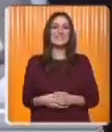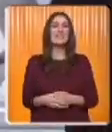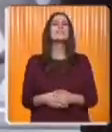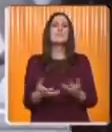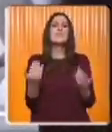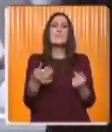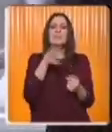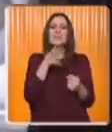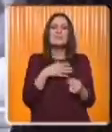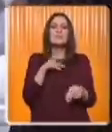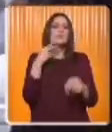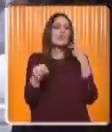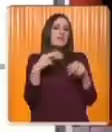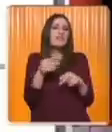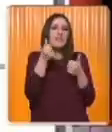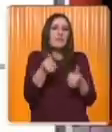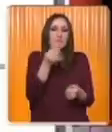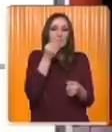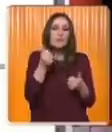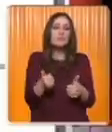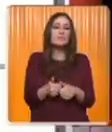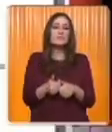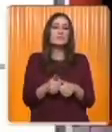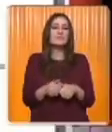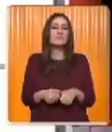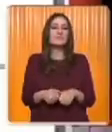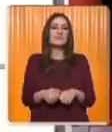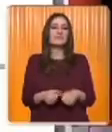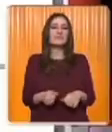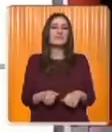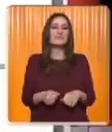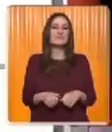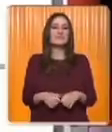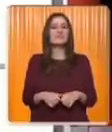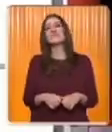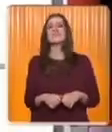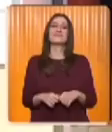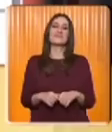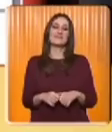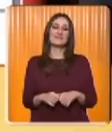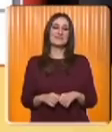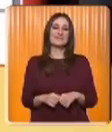Então, e que tal foi aquele jantar de arranjo? Estava bom o arranjo? Oh, ainda mais, ainda...